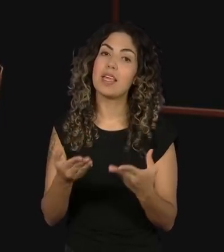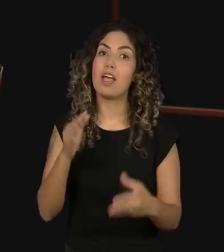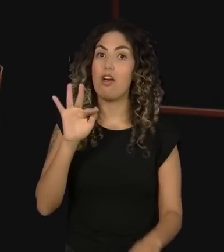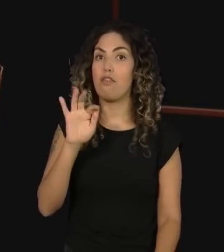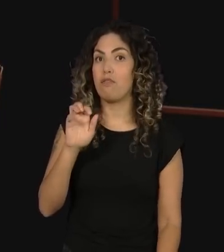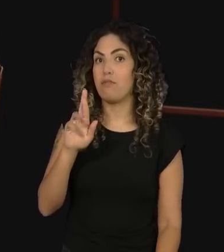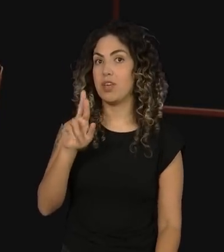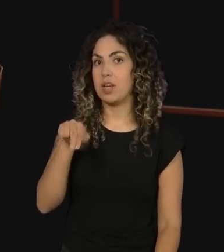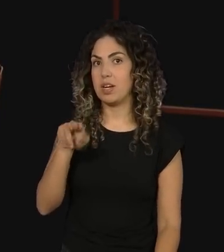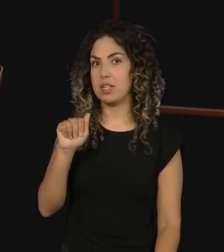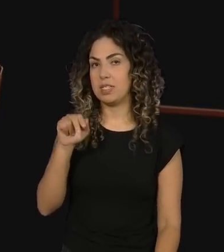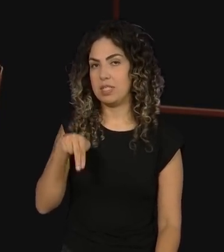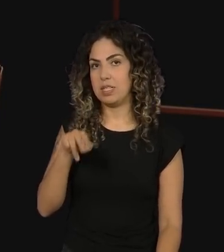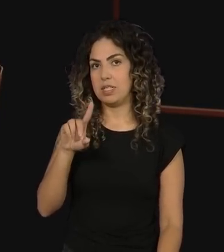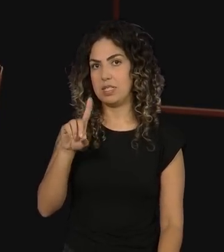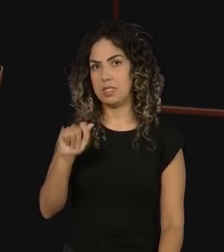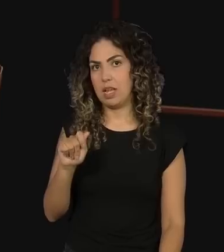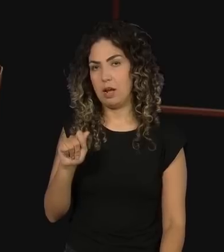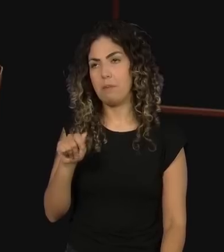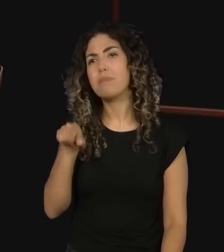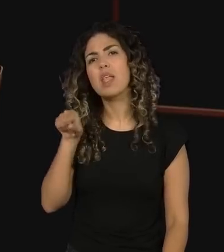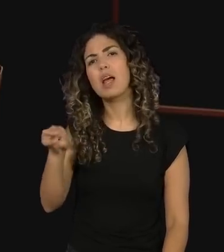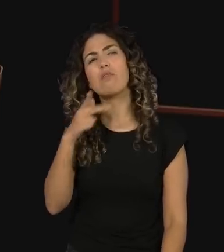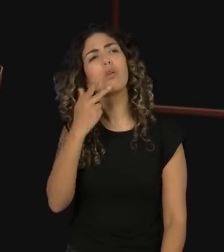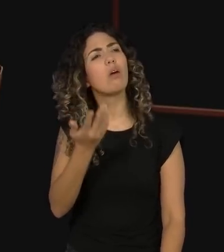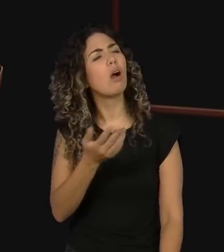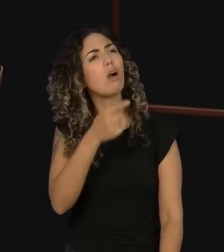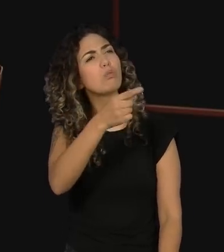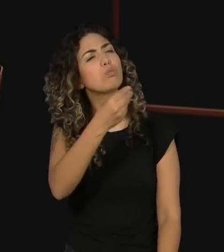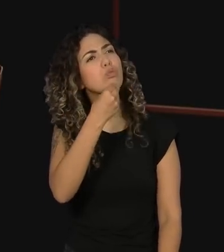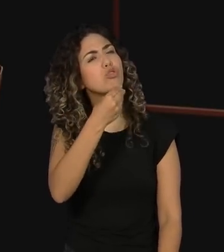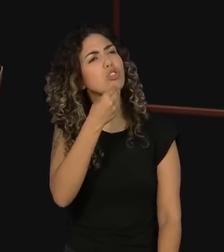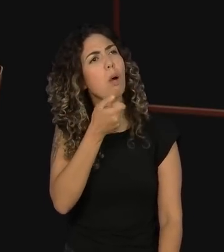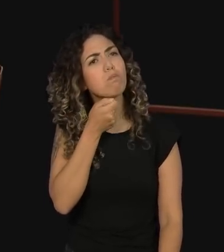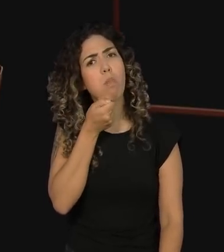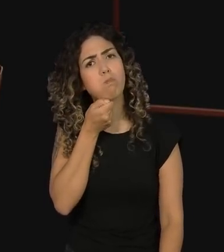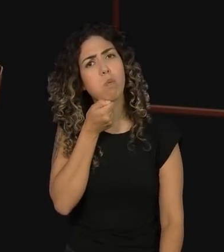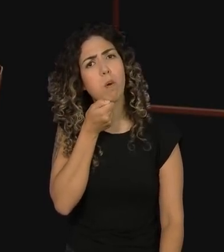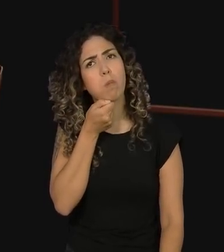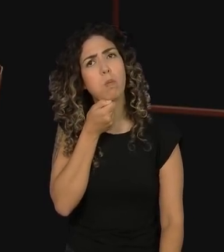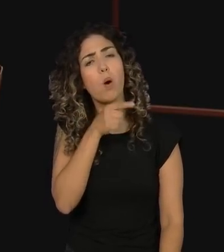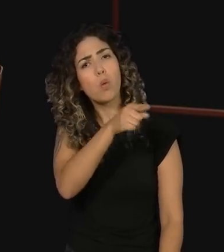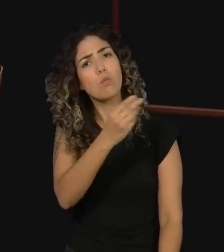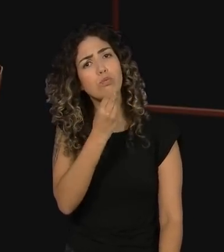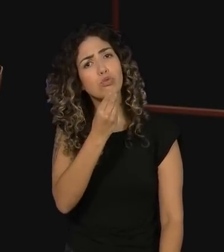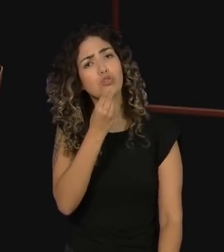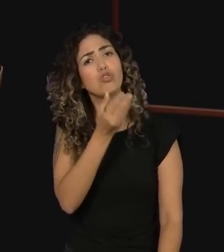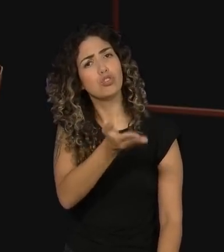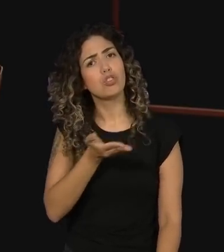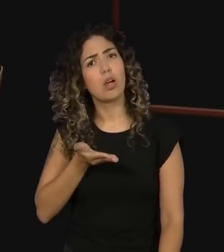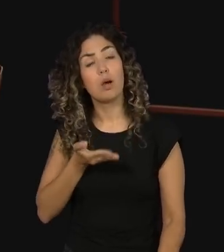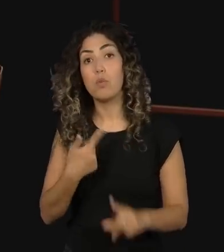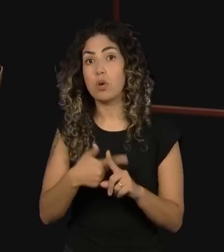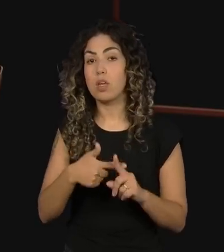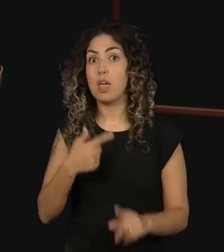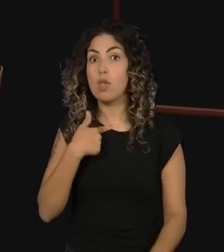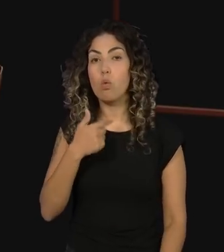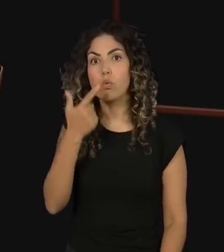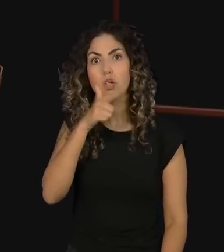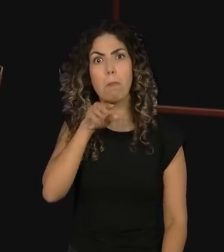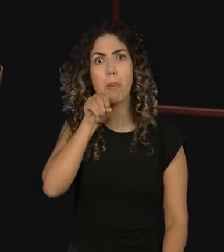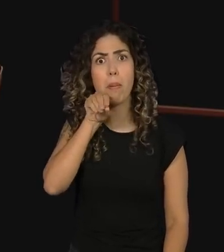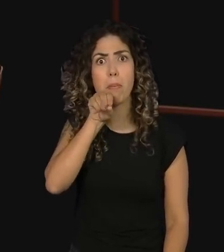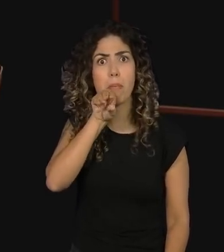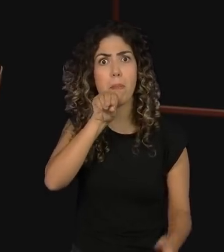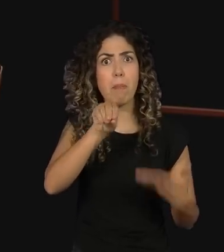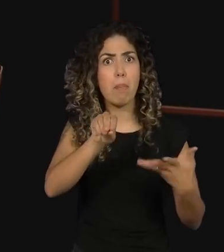Fernanda, o papel da Fernanda, queria que eu virasse locutora de rádio, porque eu falava muito rápido. Que